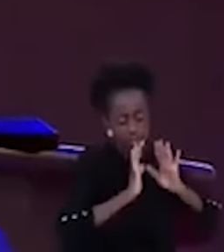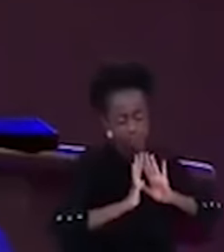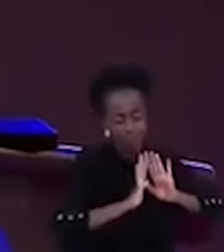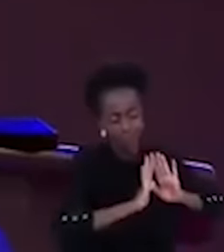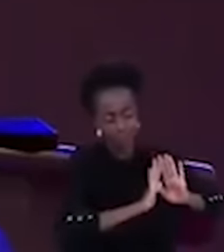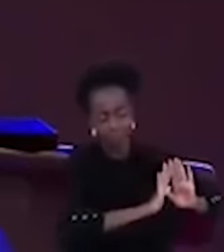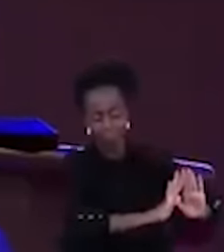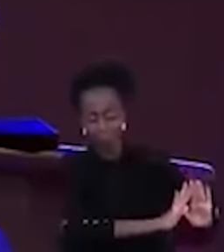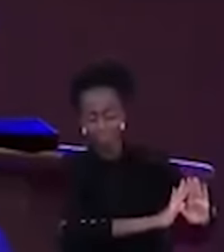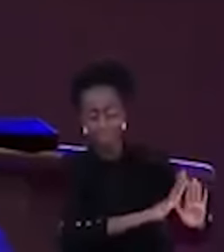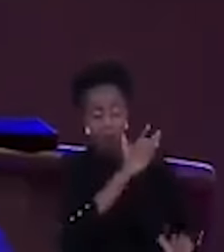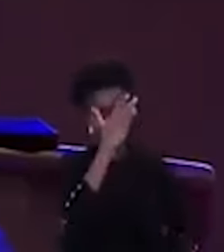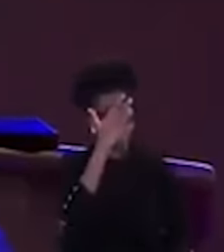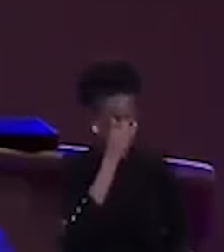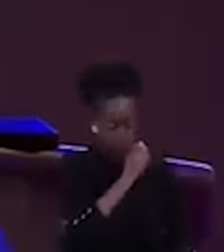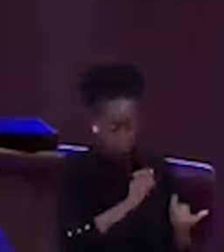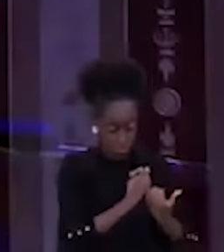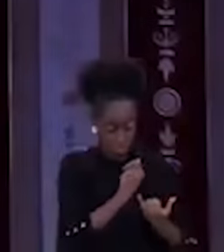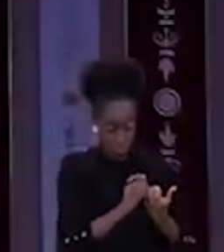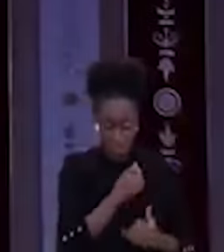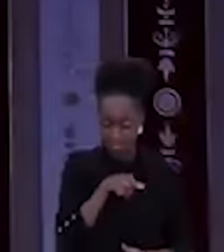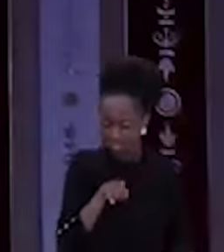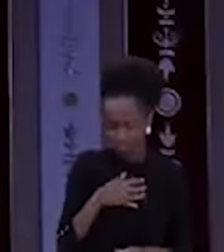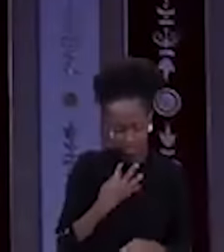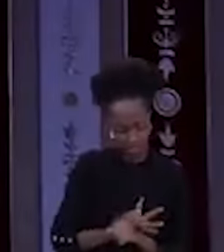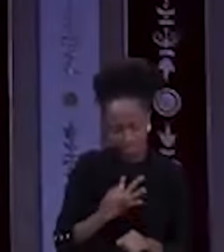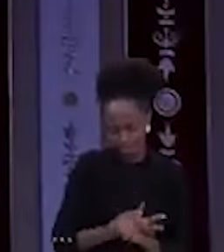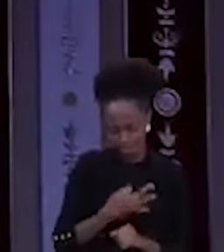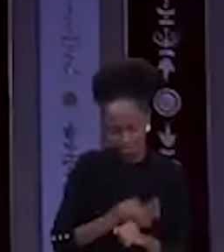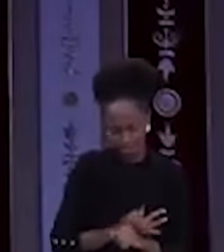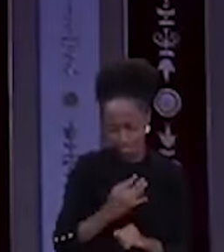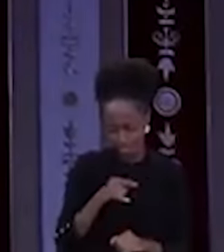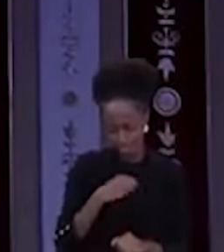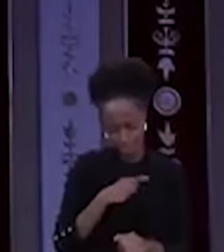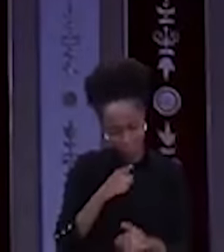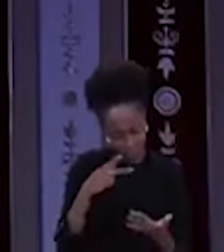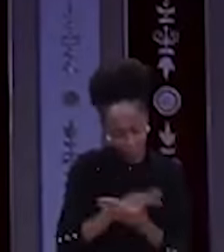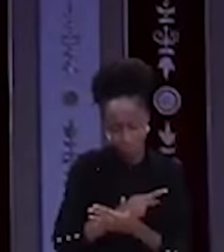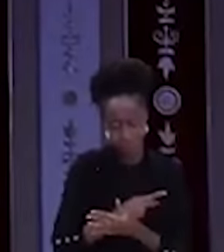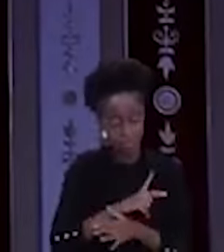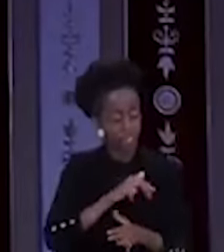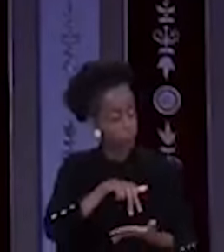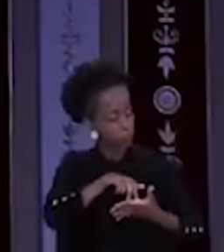deixei as ilusões. Disseram que eu não suportaria, disseram que eu não